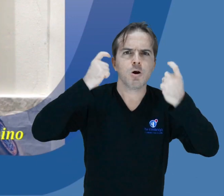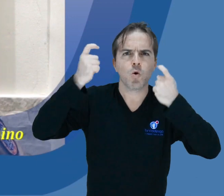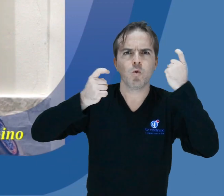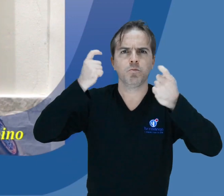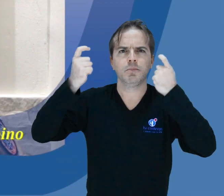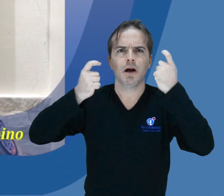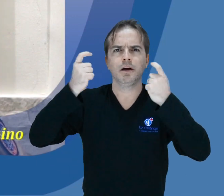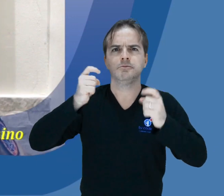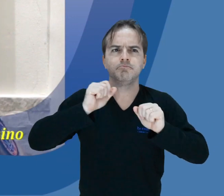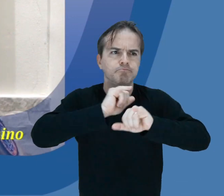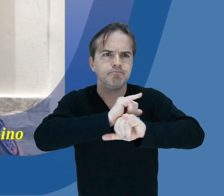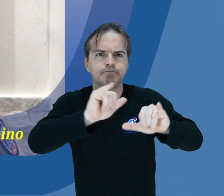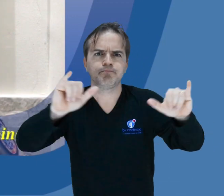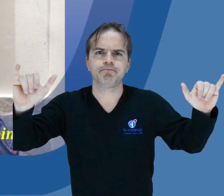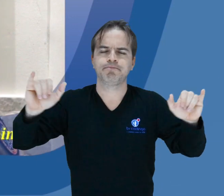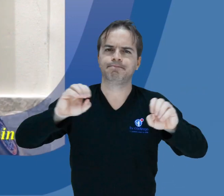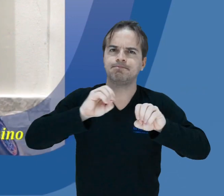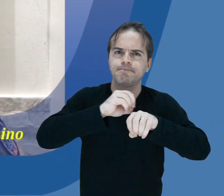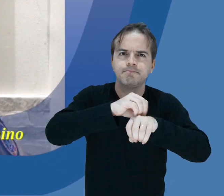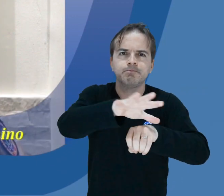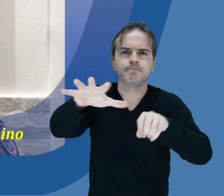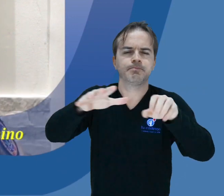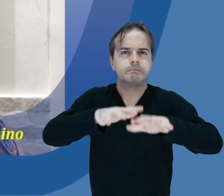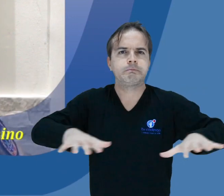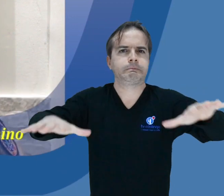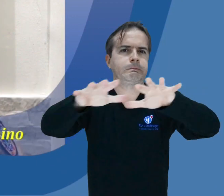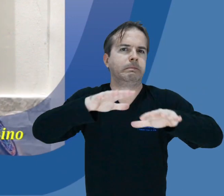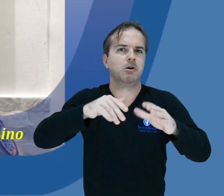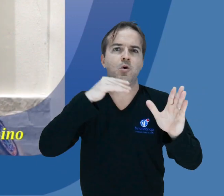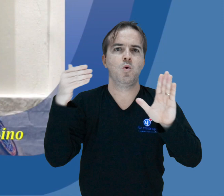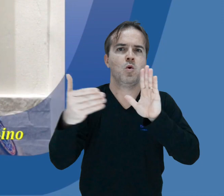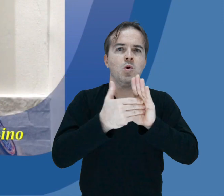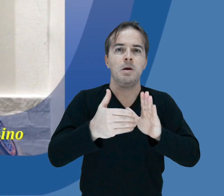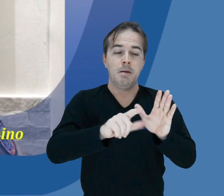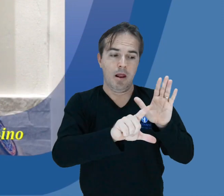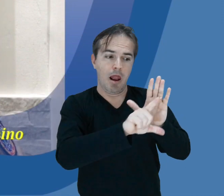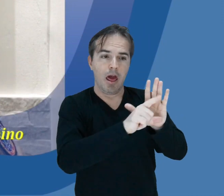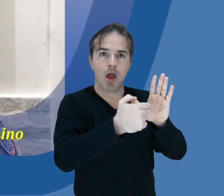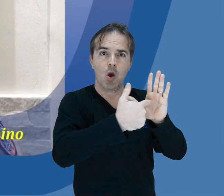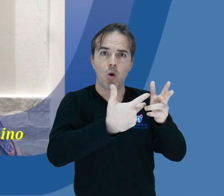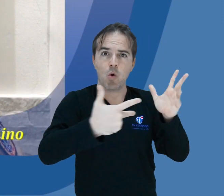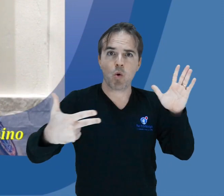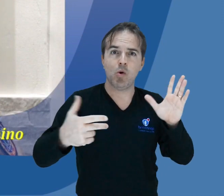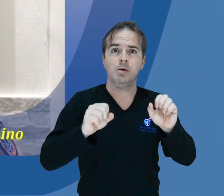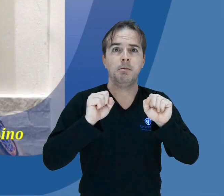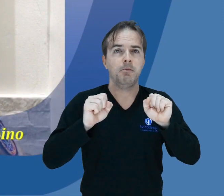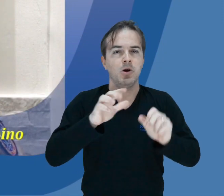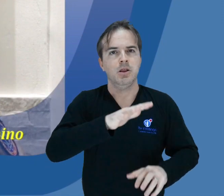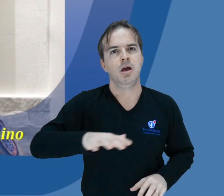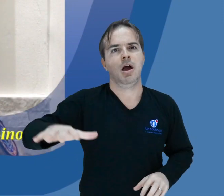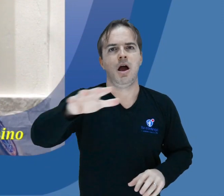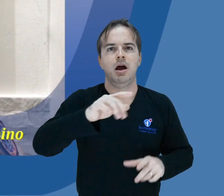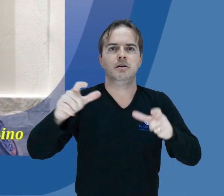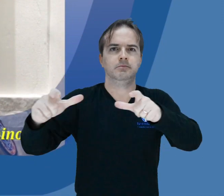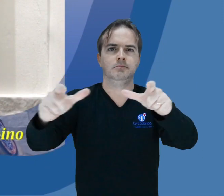preocupada em divulgar a questão legal para as pessoas da nossa área de atuação.